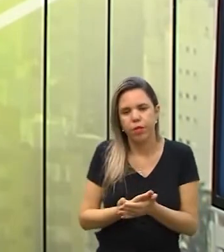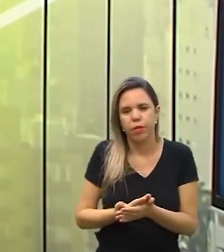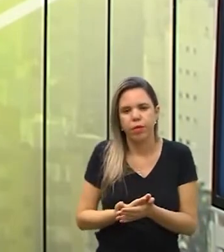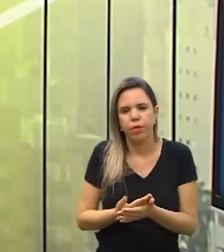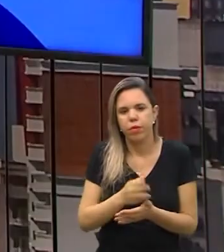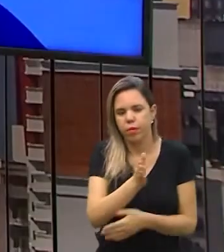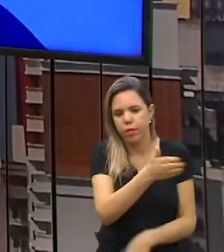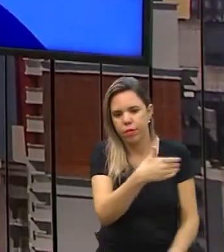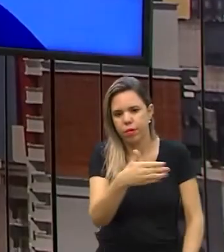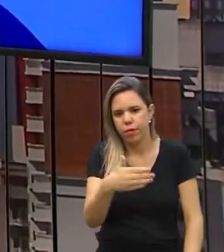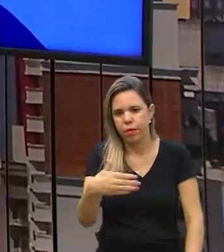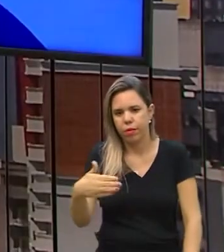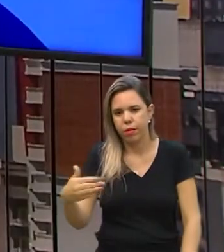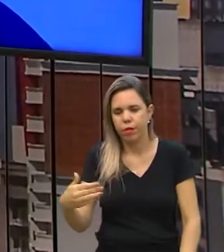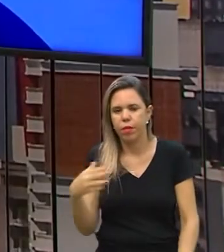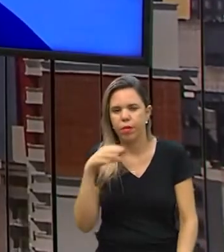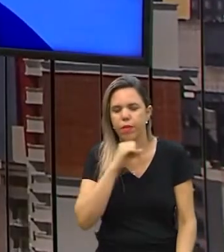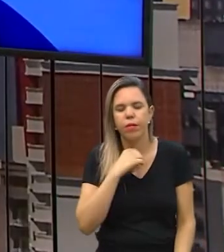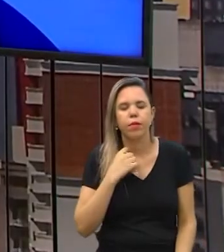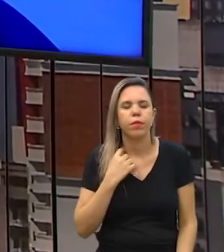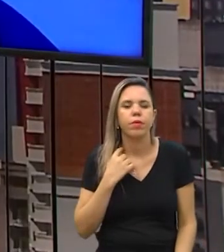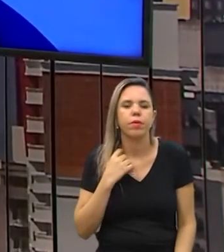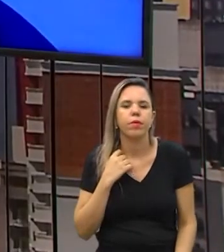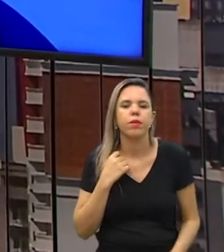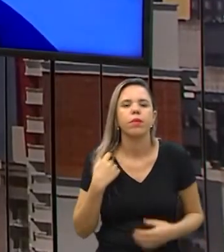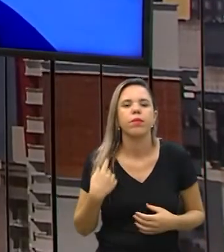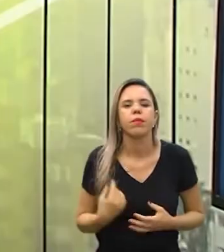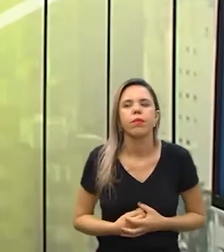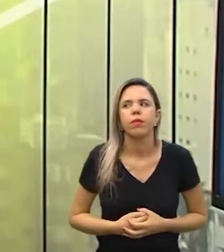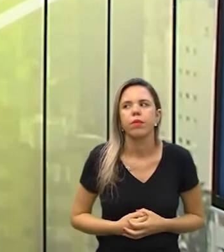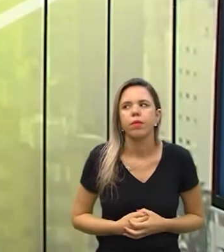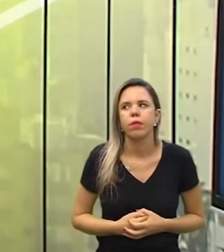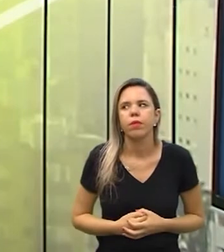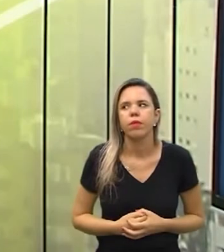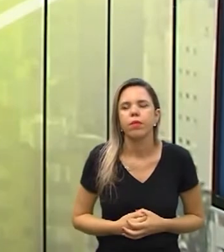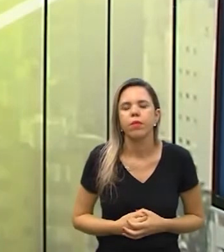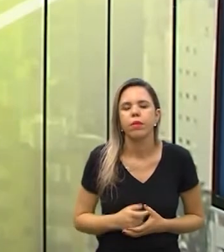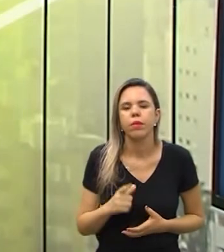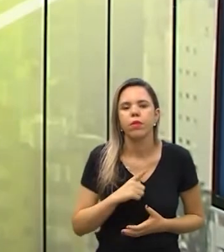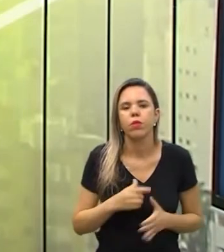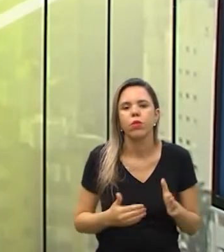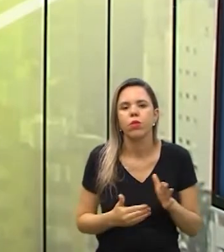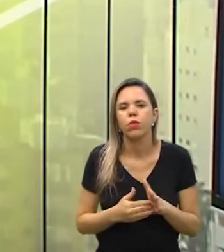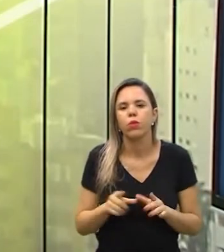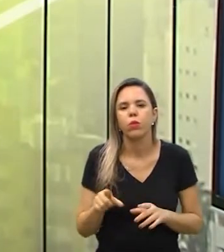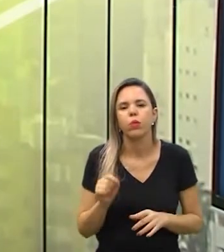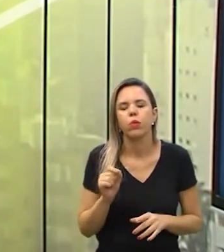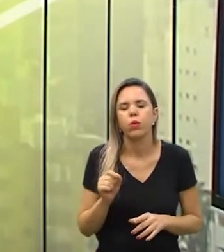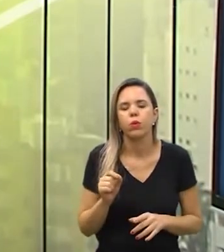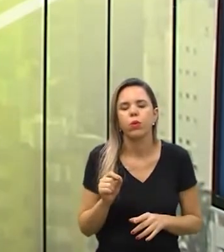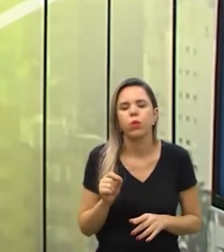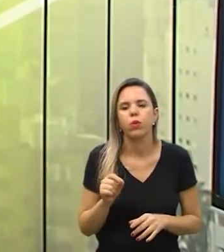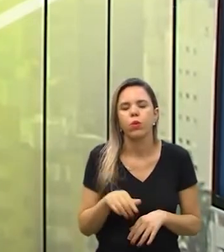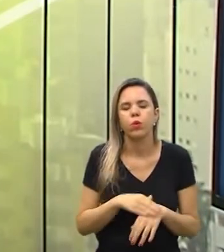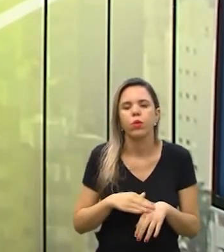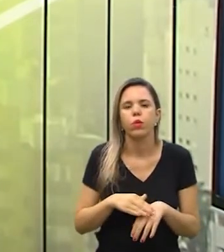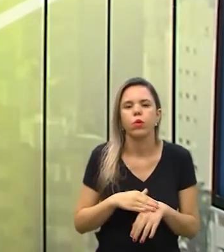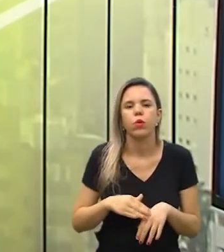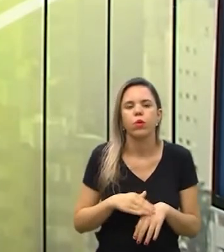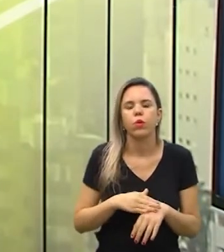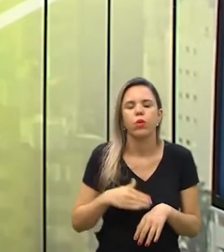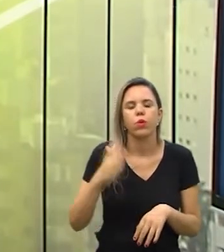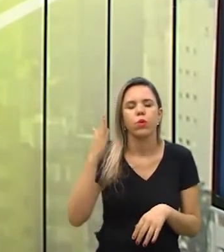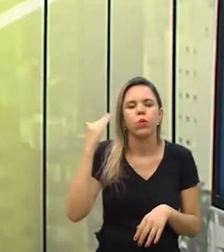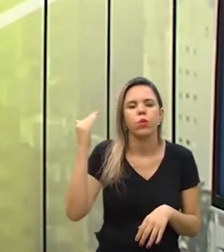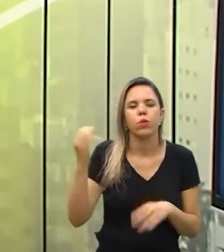sereia 2 minutos. Vamos lá, Francine, temos mais um caso aqui, o último que nós separamos para a gente debater, que ficou muito